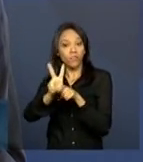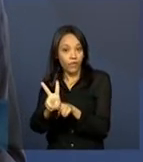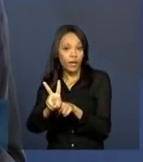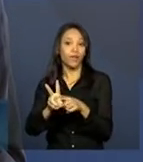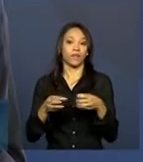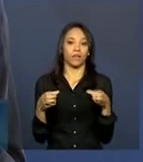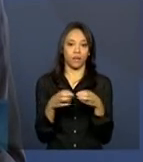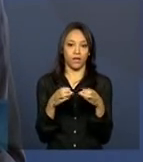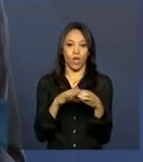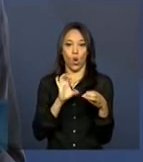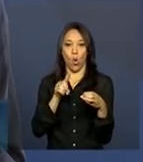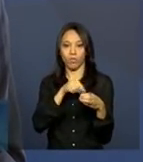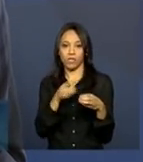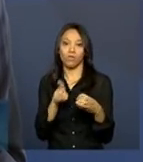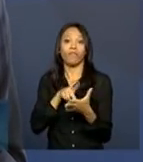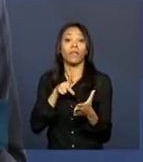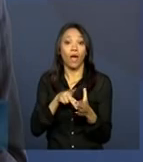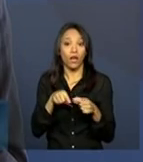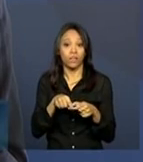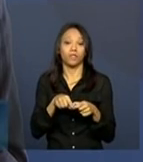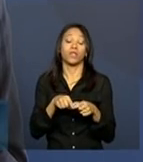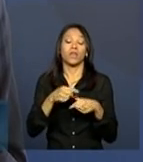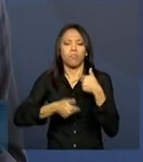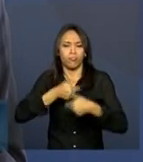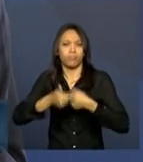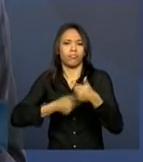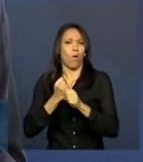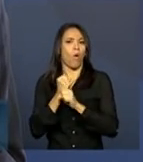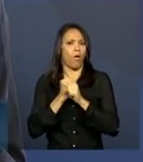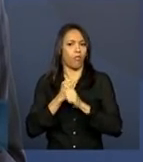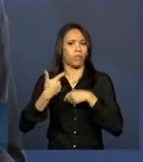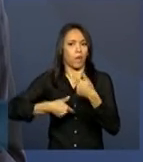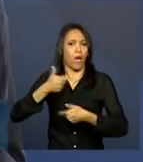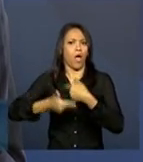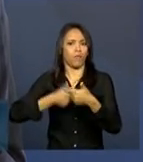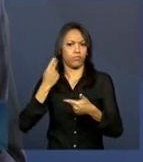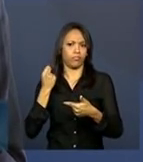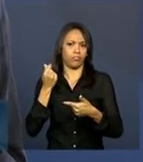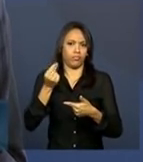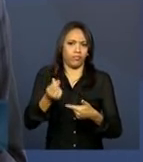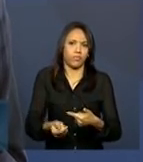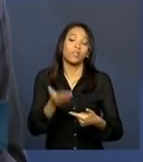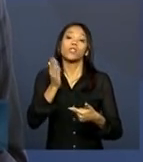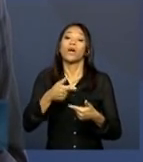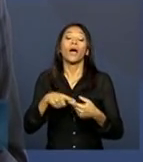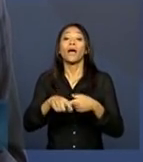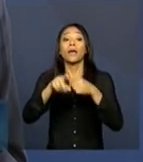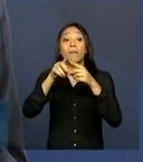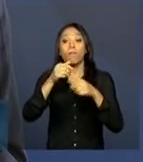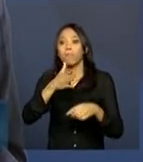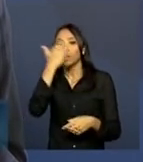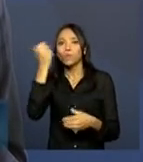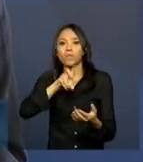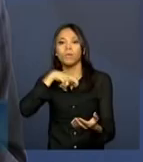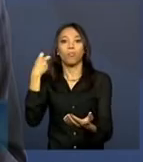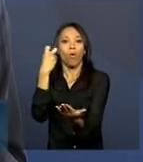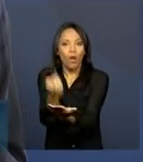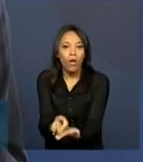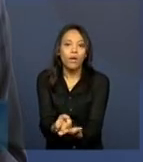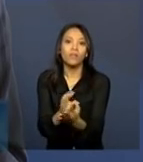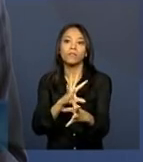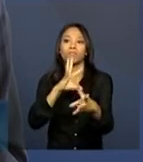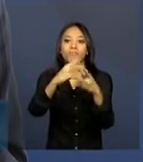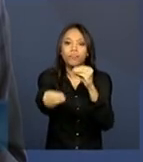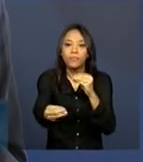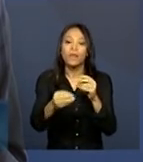verdade se beneficiou de trabalho que vinha sendo realizado já bastante tempo pela comissão especial sobre mortes e desaparecidos políticos e pela comissão de